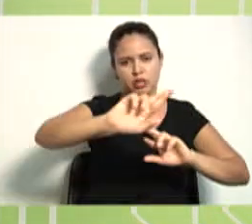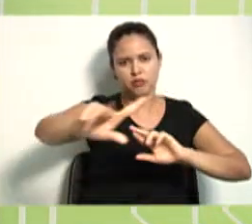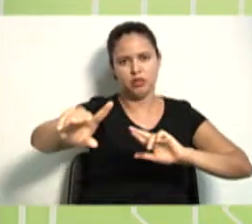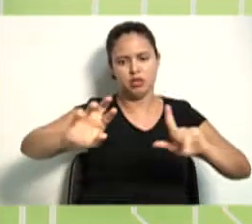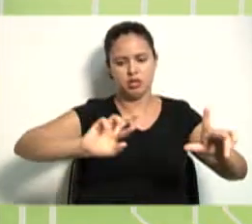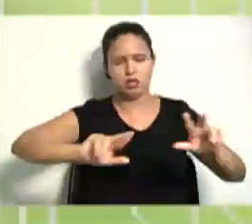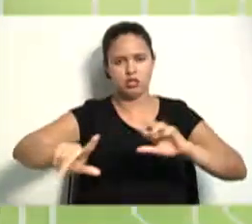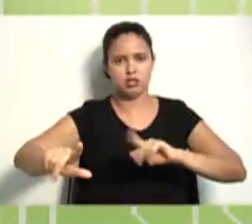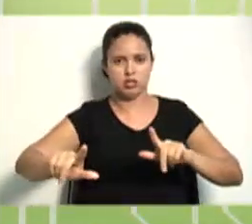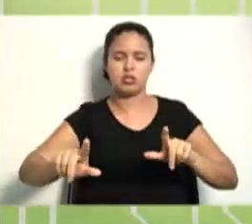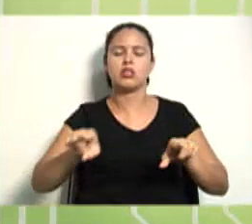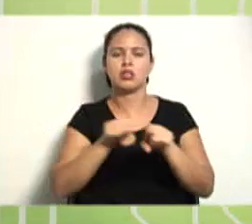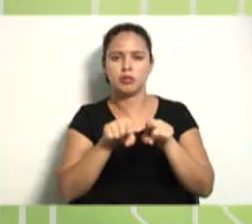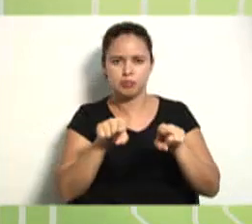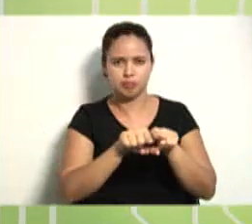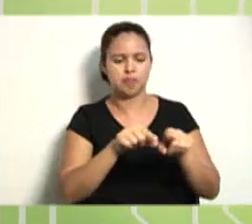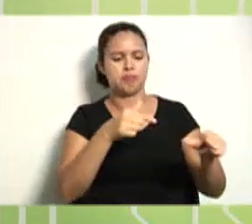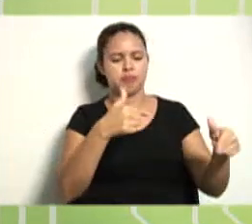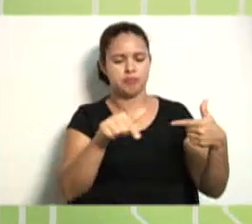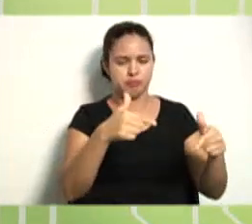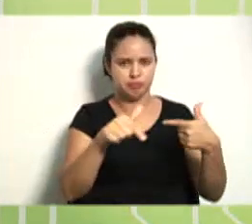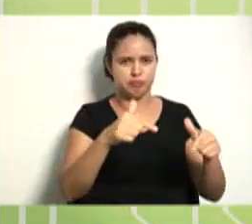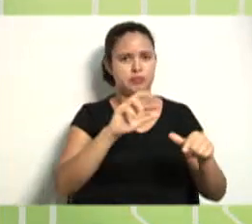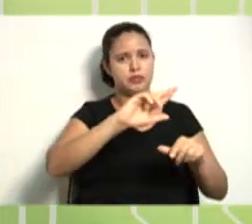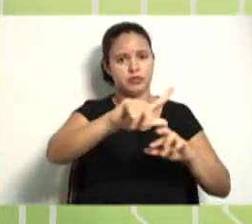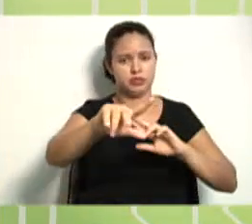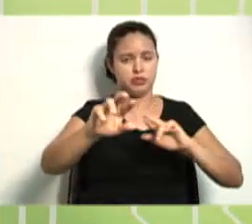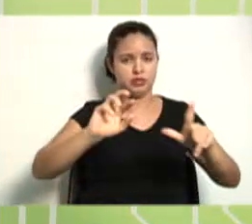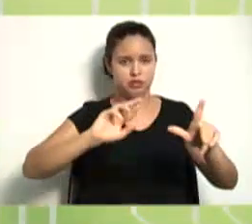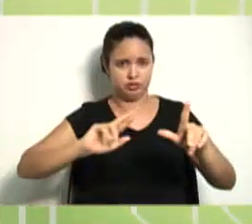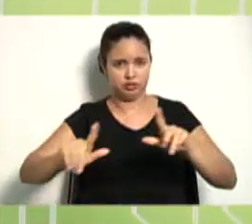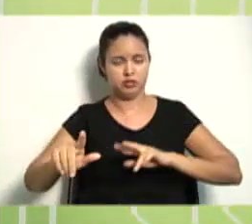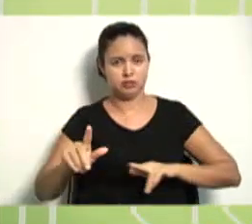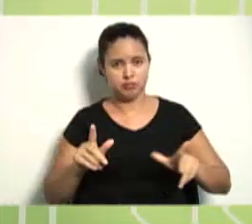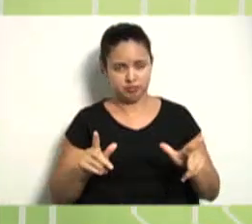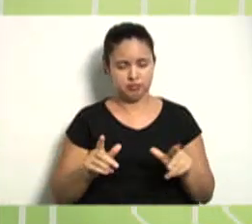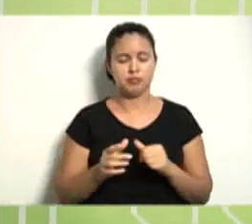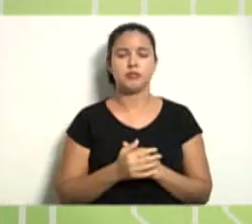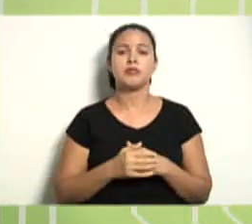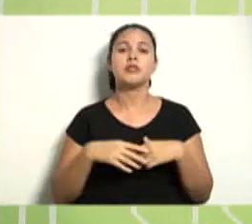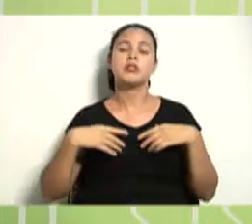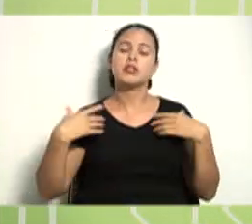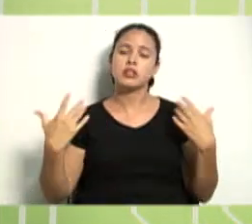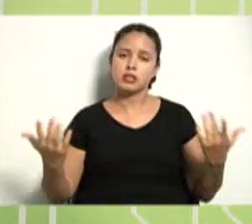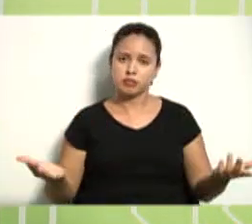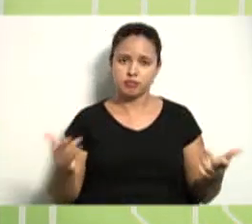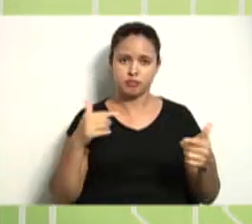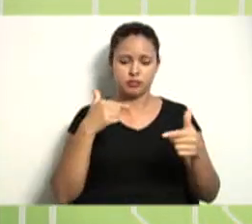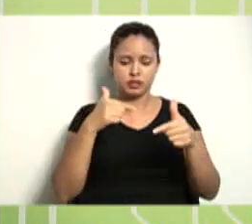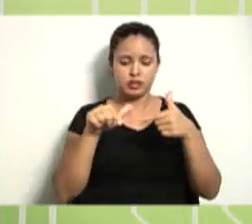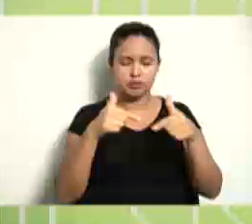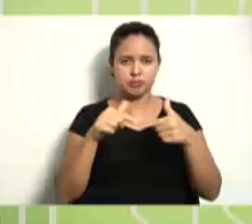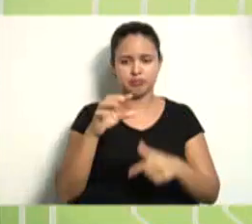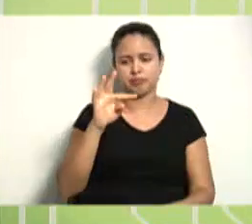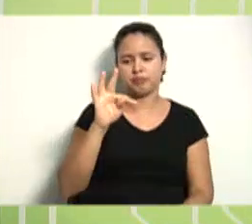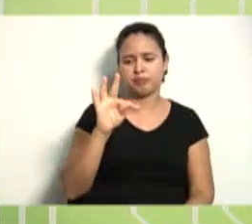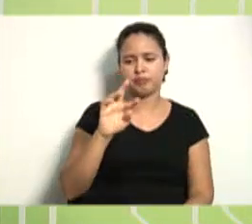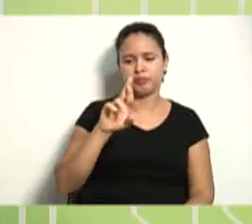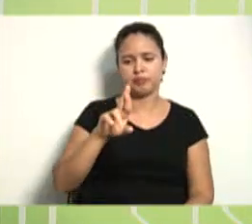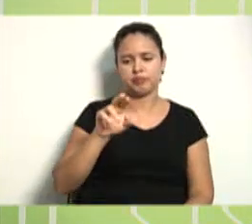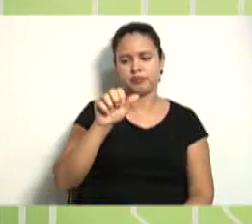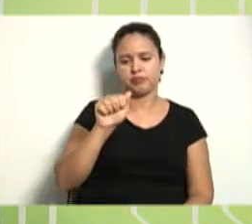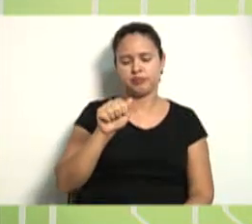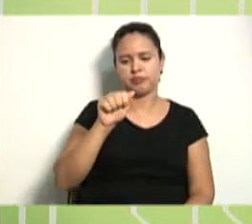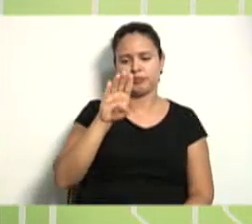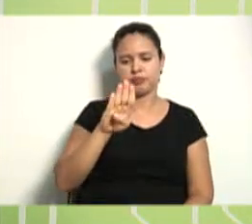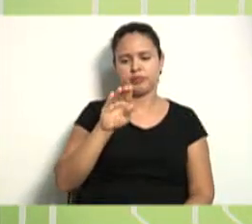diferentes e todos estamos trabalhando. O que é então trabalho? Olha lá no slide.